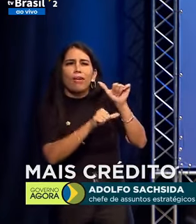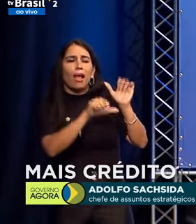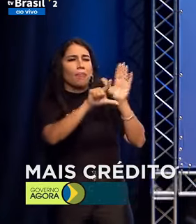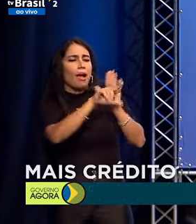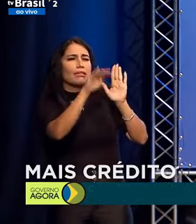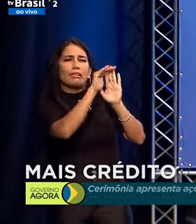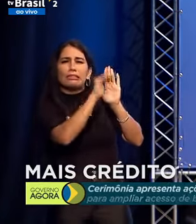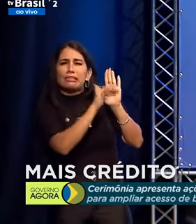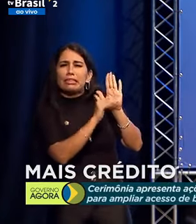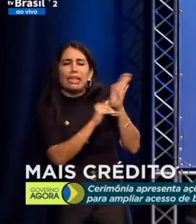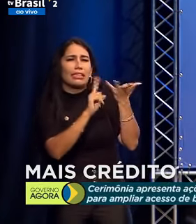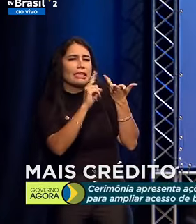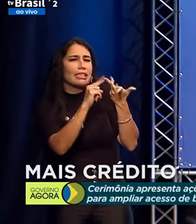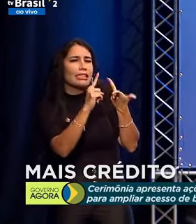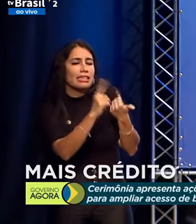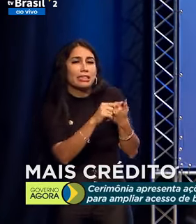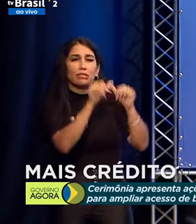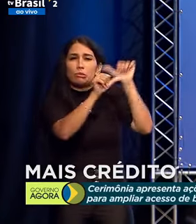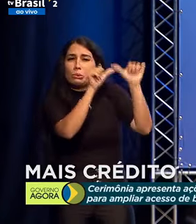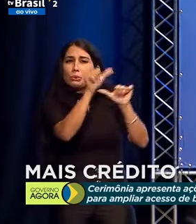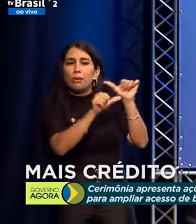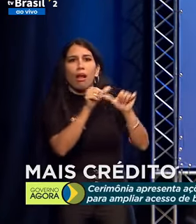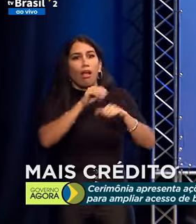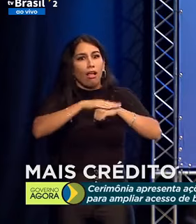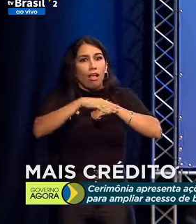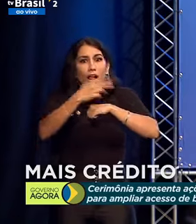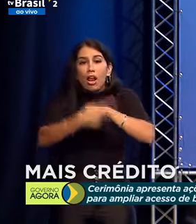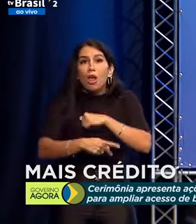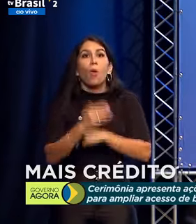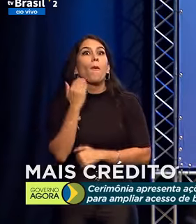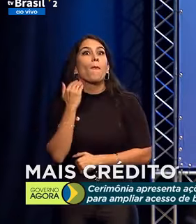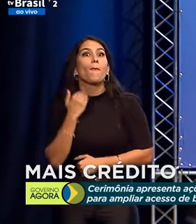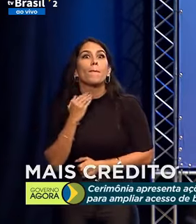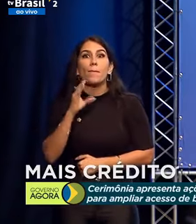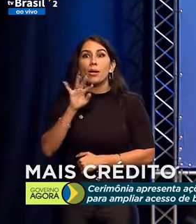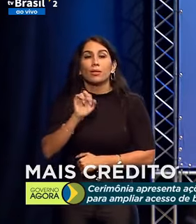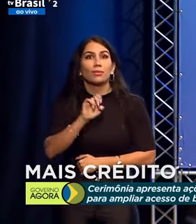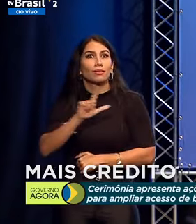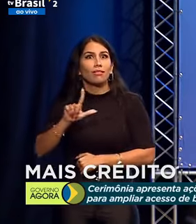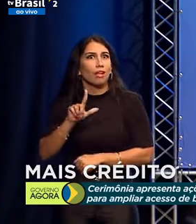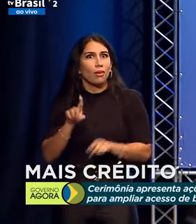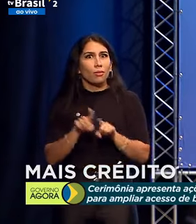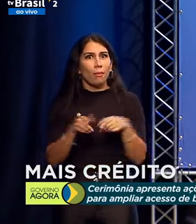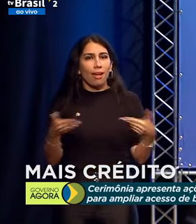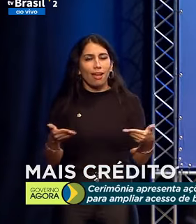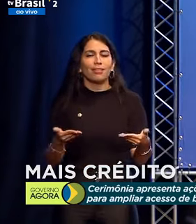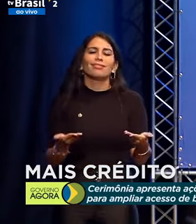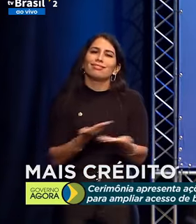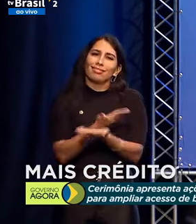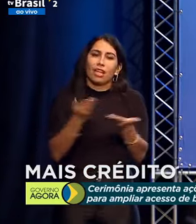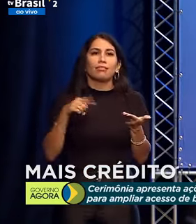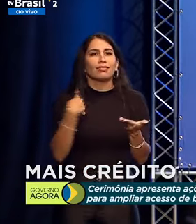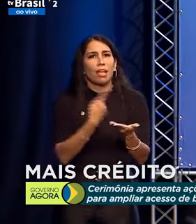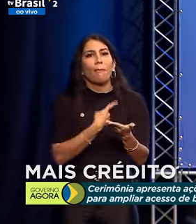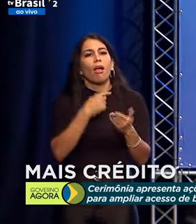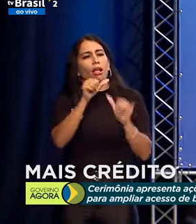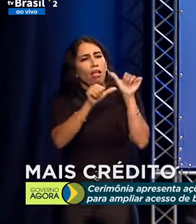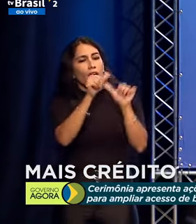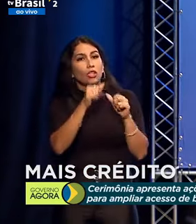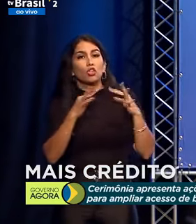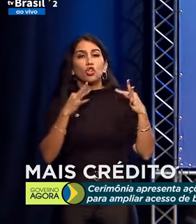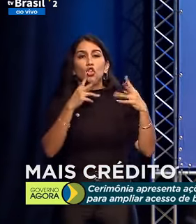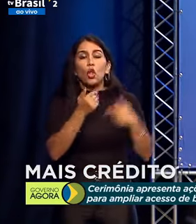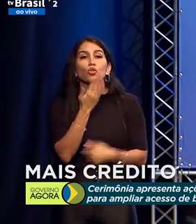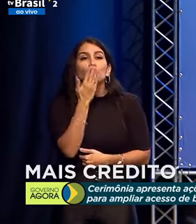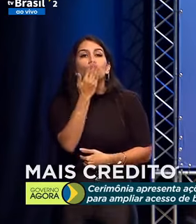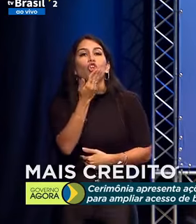marcos legais? Como nós não aprovamos a autonomia do Banco Central? Como nós não estamos revolucionando a política de concessões? Porque agora